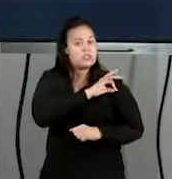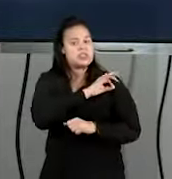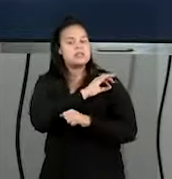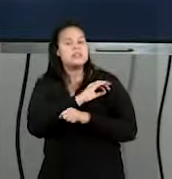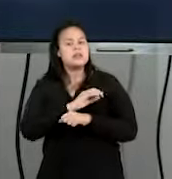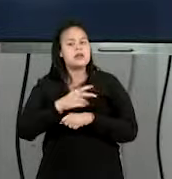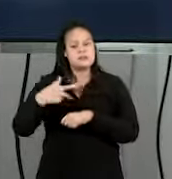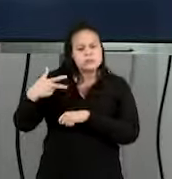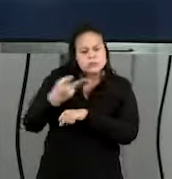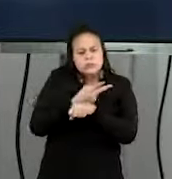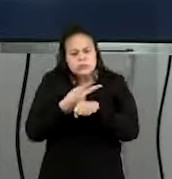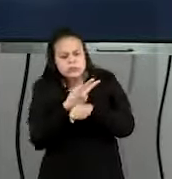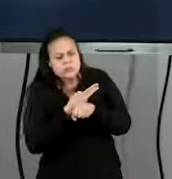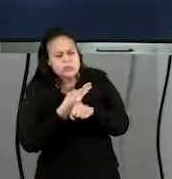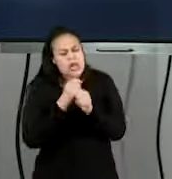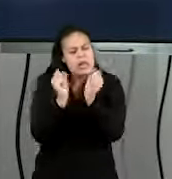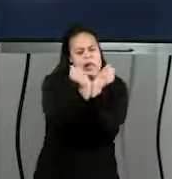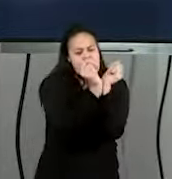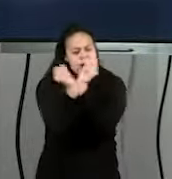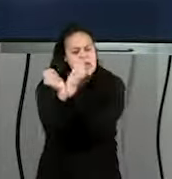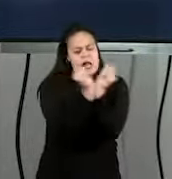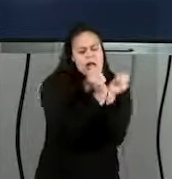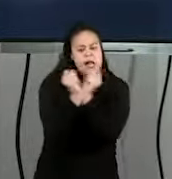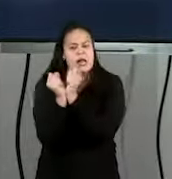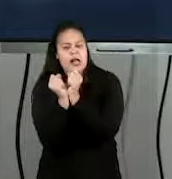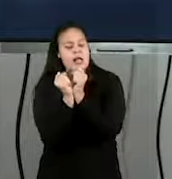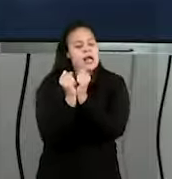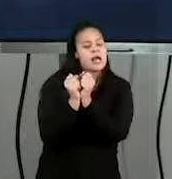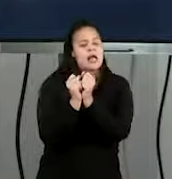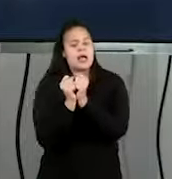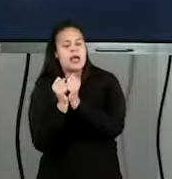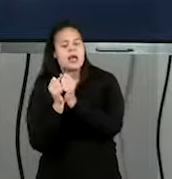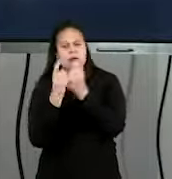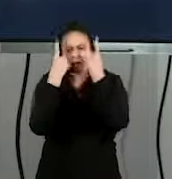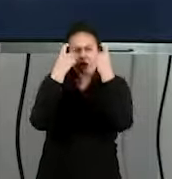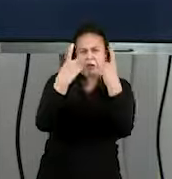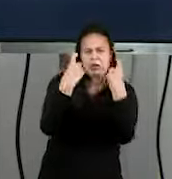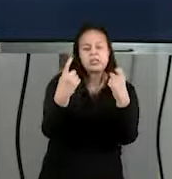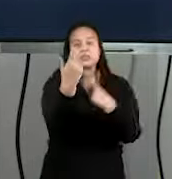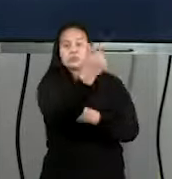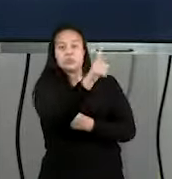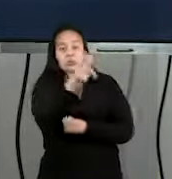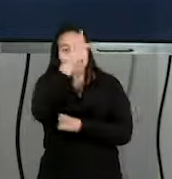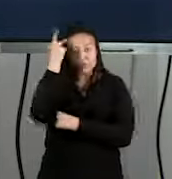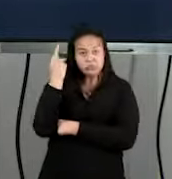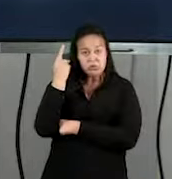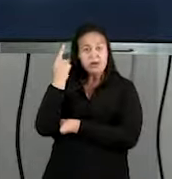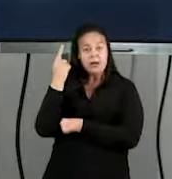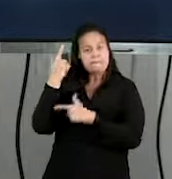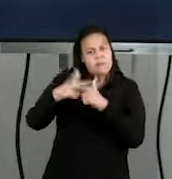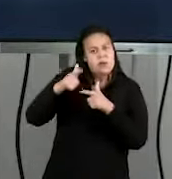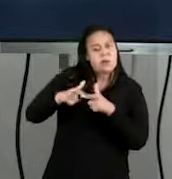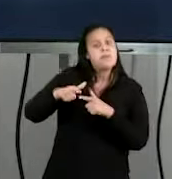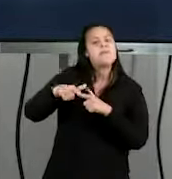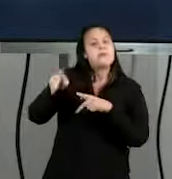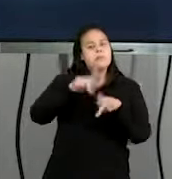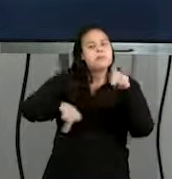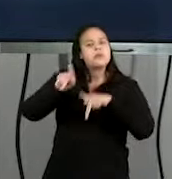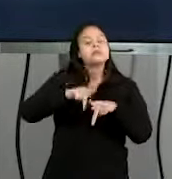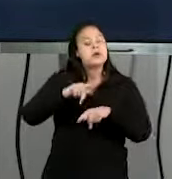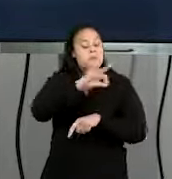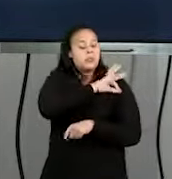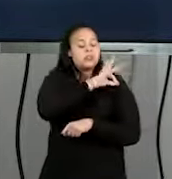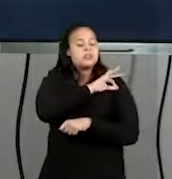que estão agredindo as pessoas e causando danos à população, nós estamos falando de uma polícia que